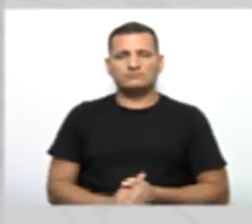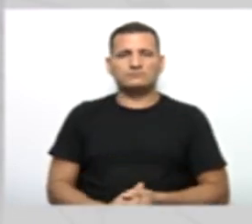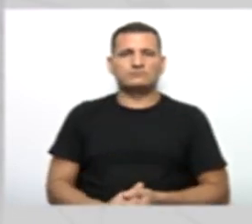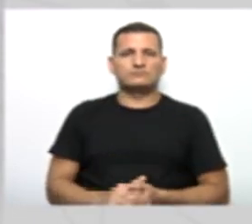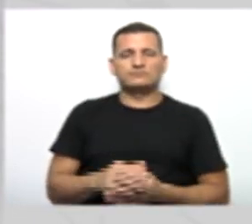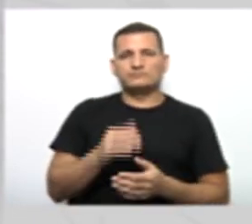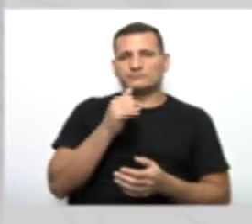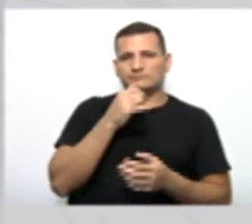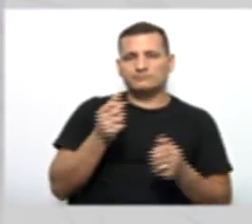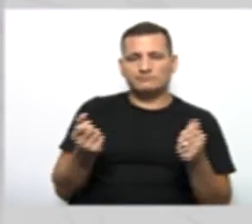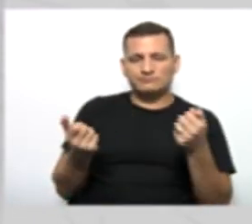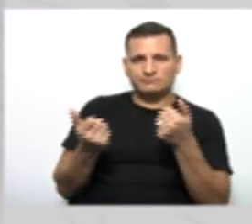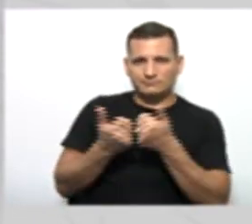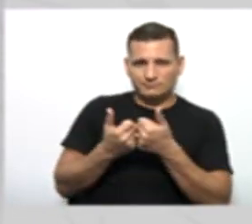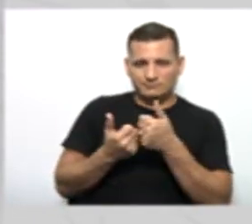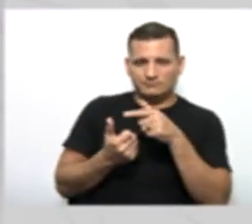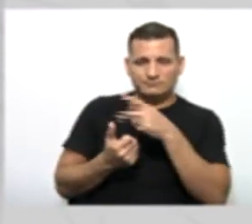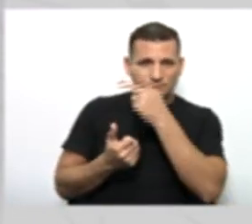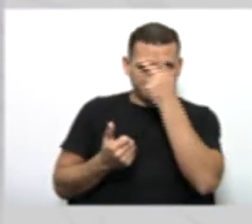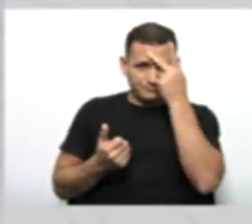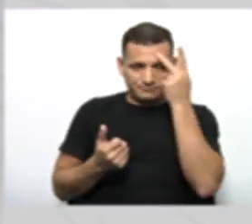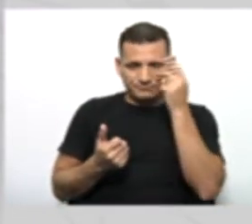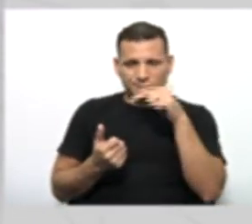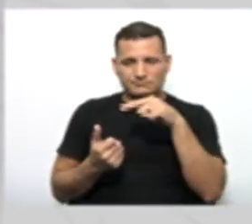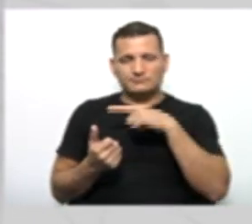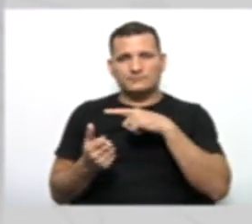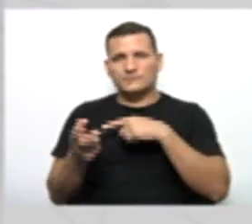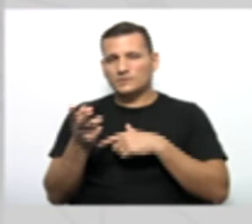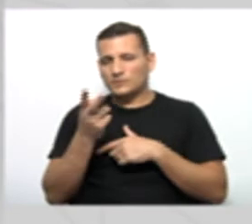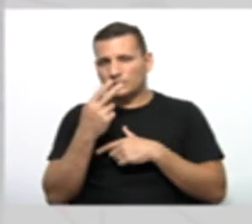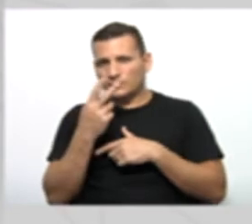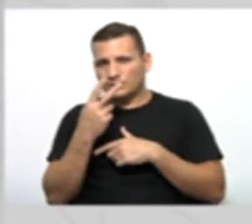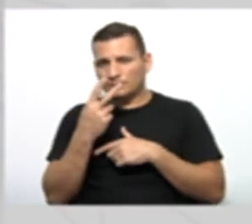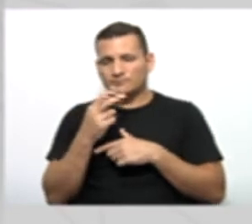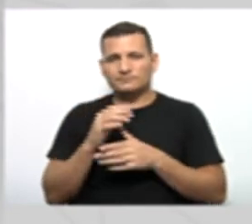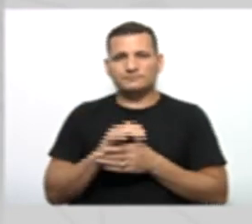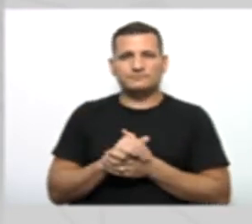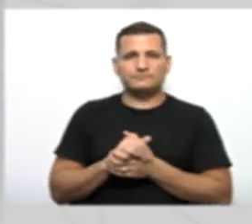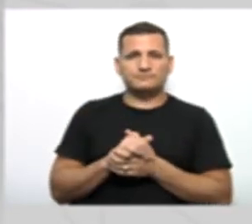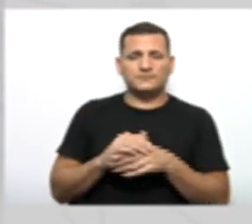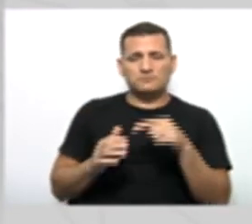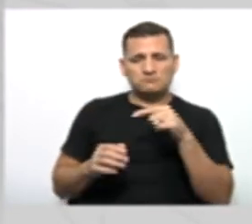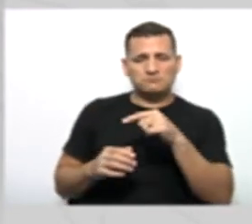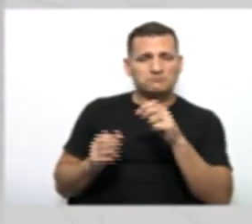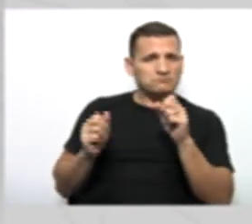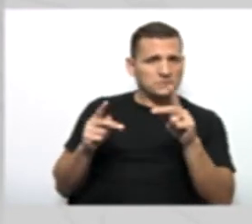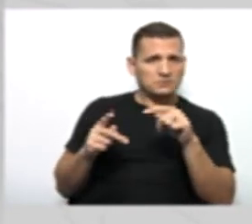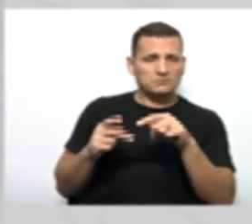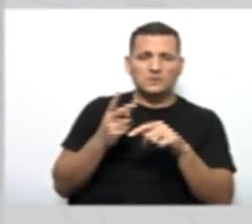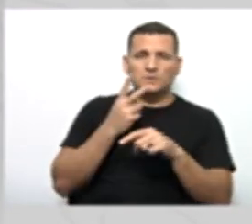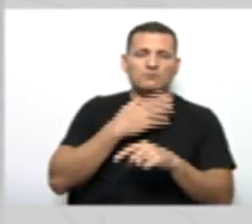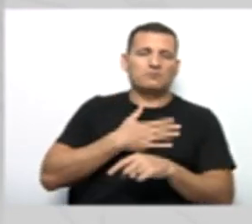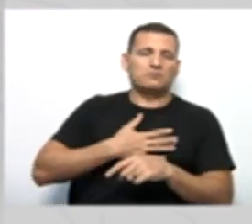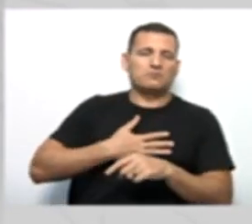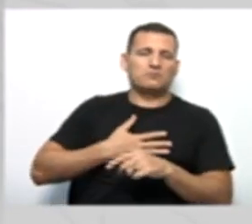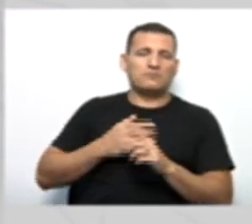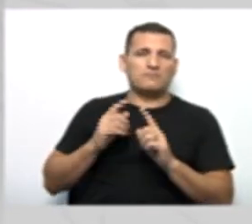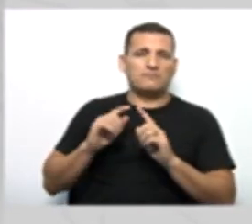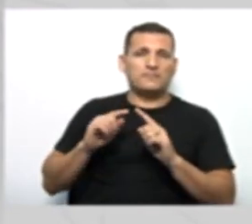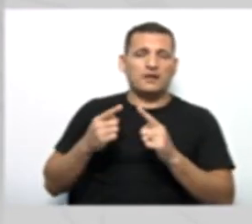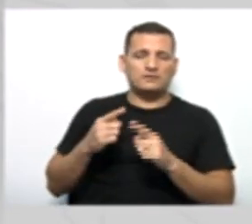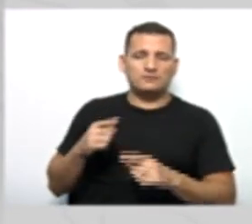fumando um cigarro, ela tem o benefício dela, de que o prazer de estar fumando, mas você vai ter